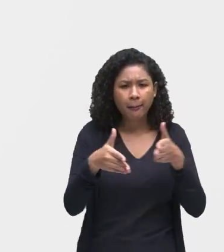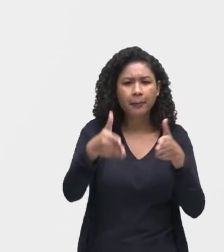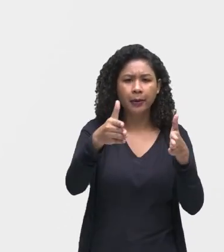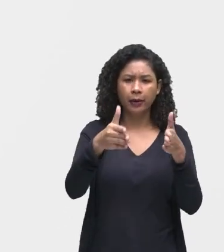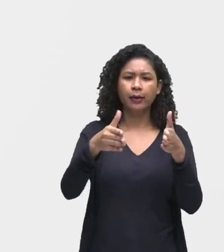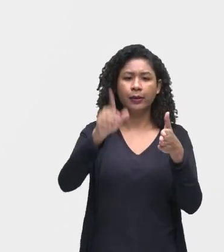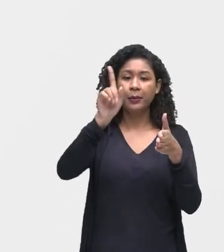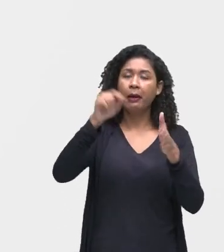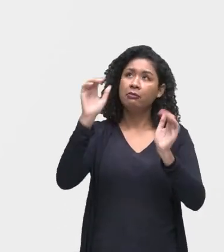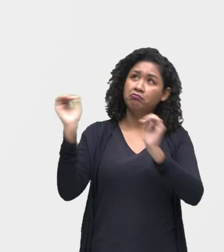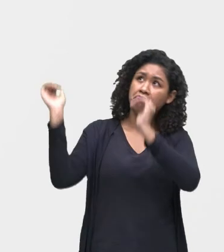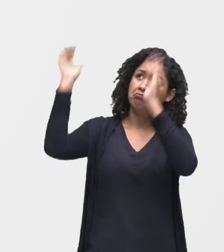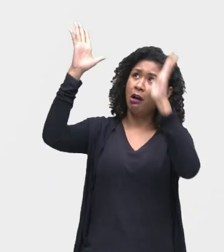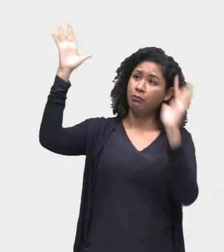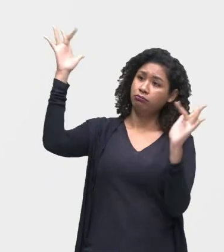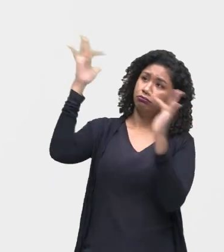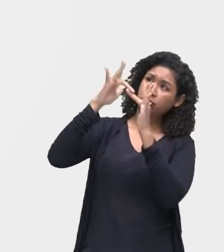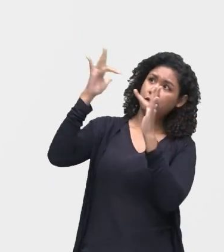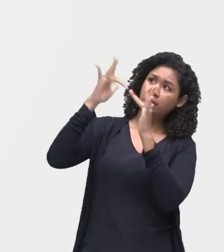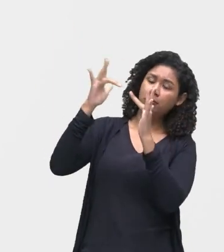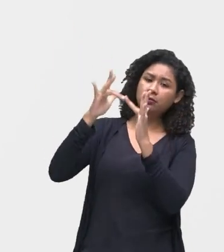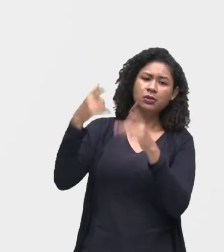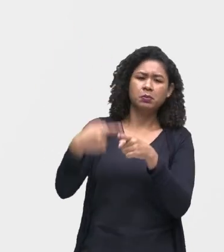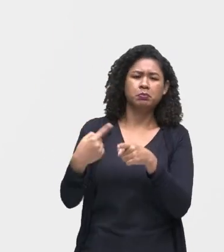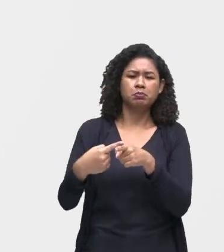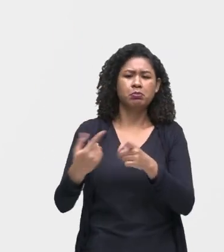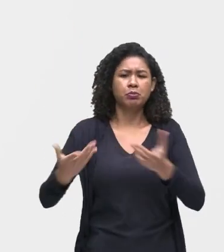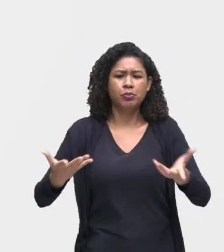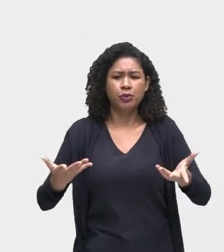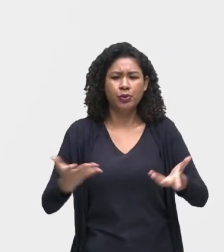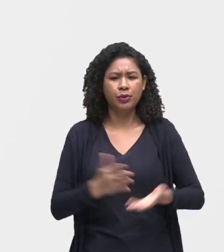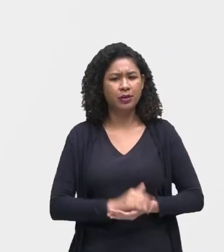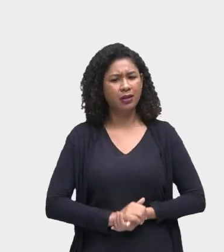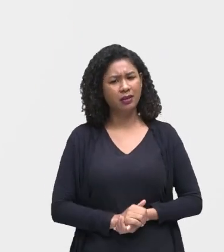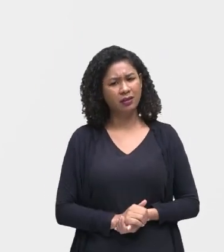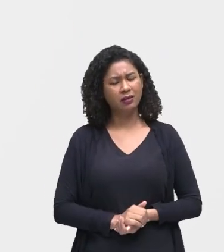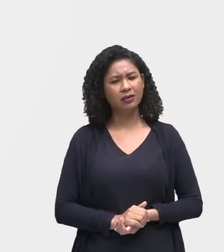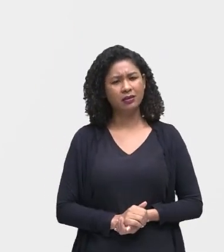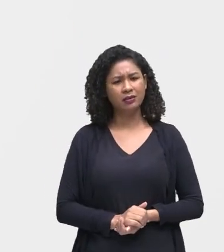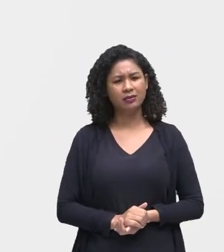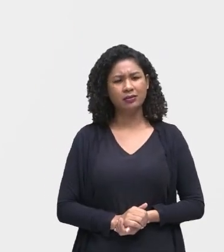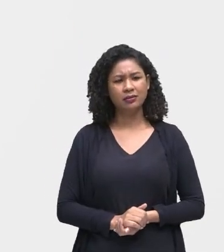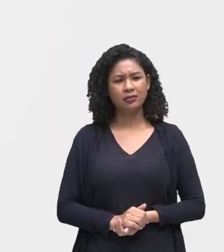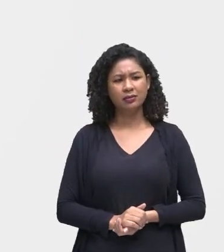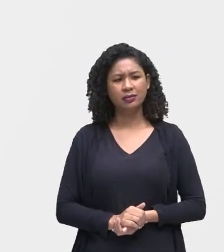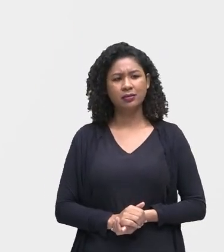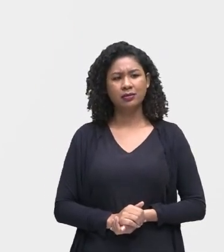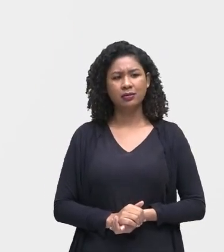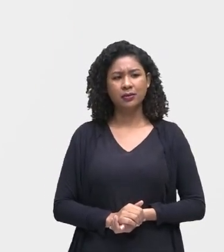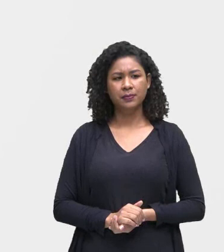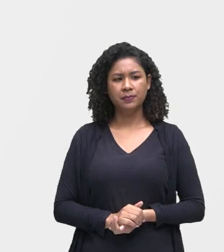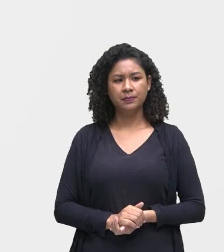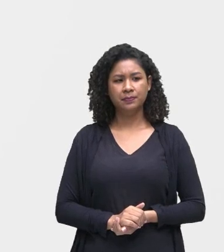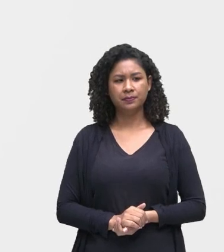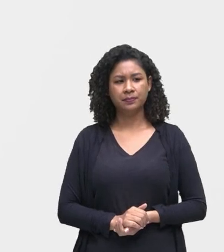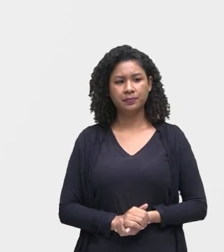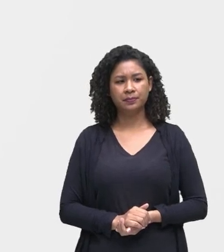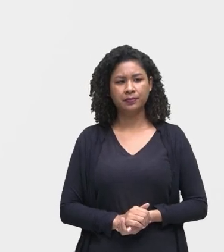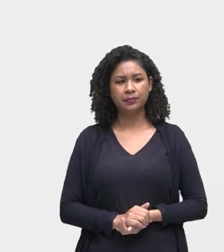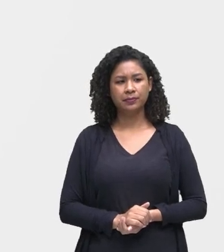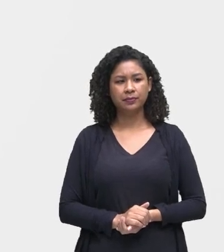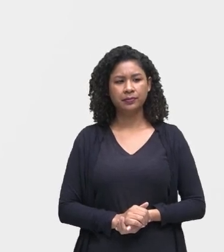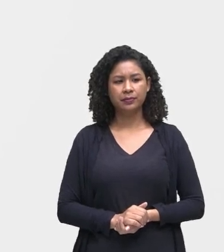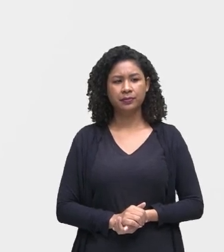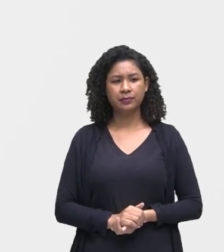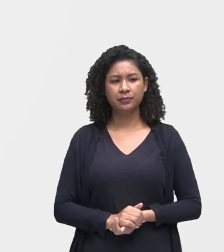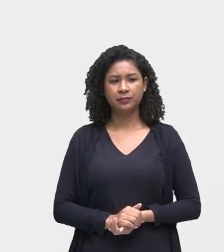ser humano ao transcendente. Porque toda religião aparece como um caminho que conduz o ser humano ao